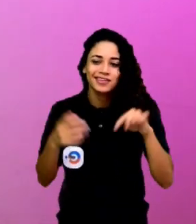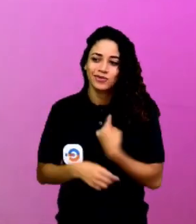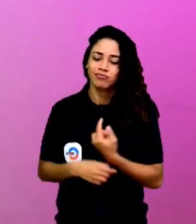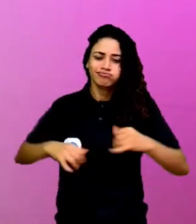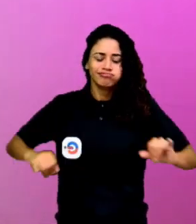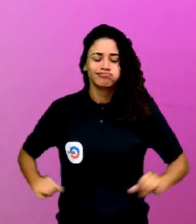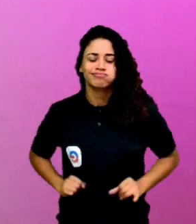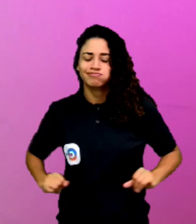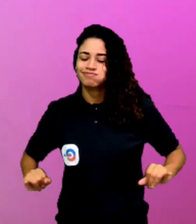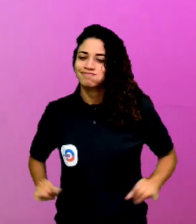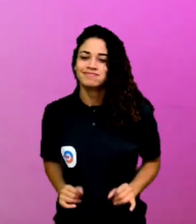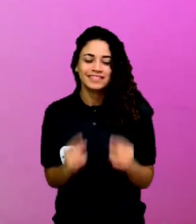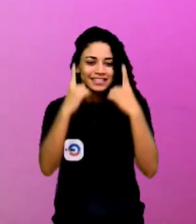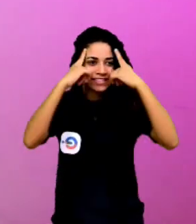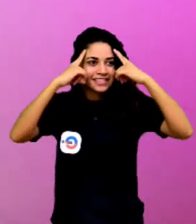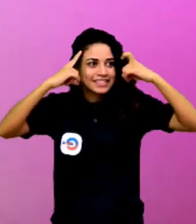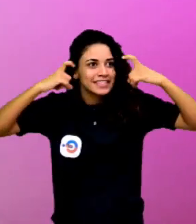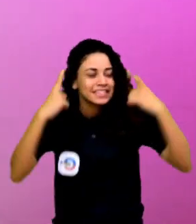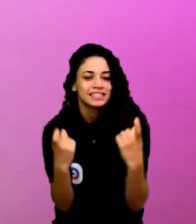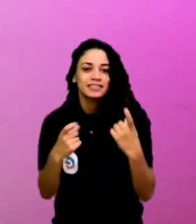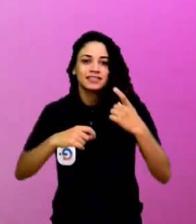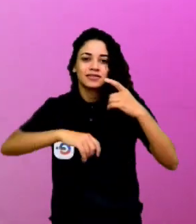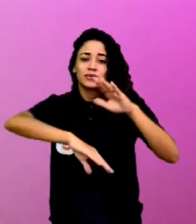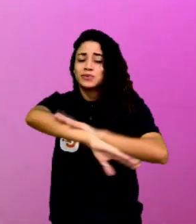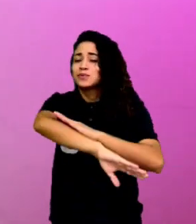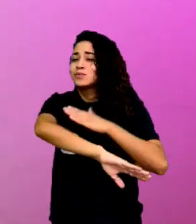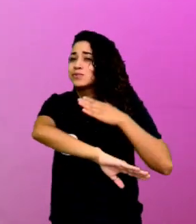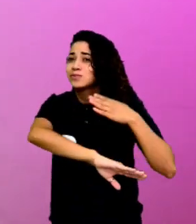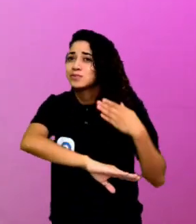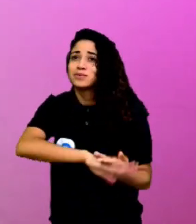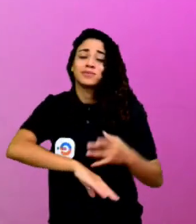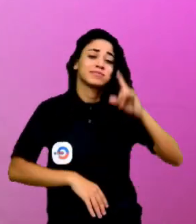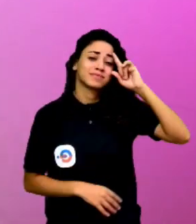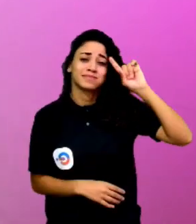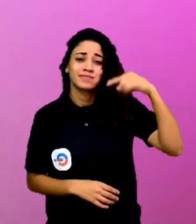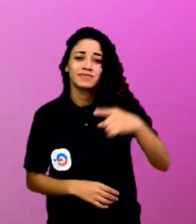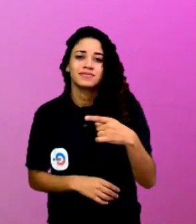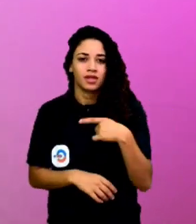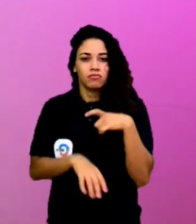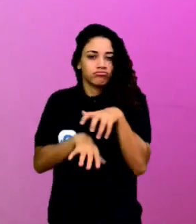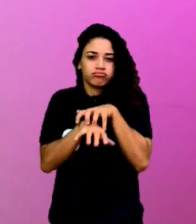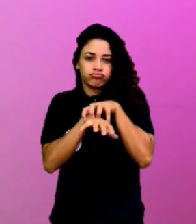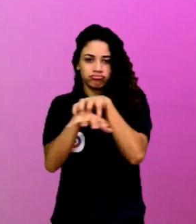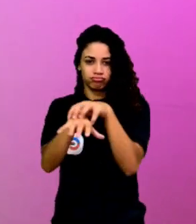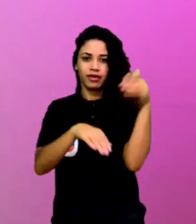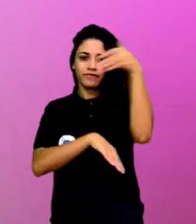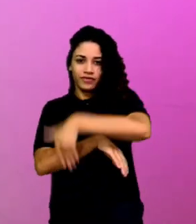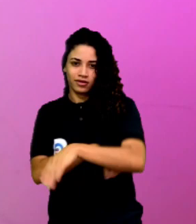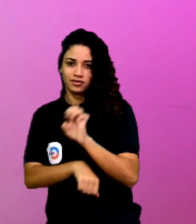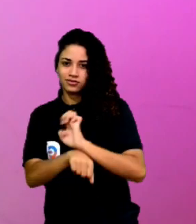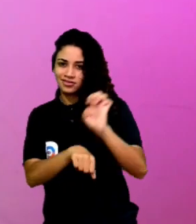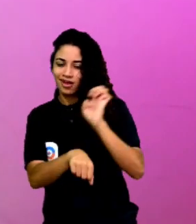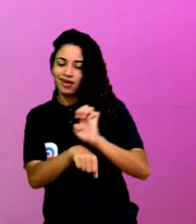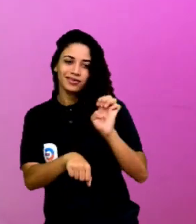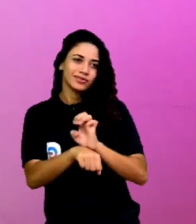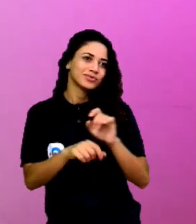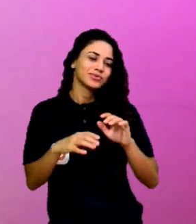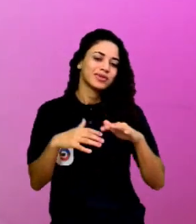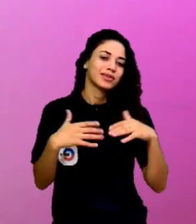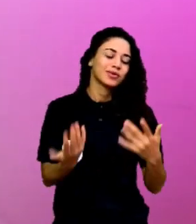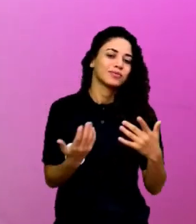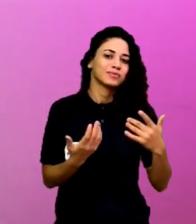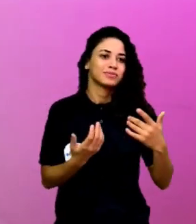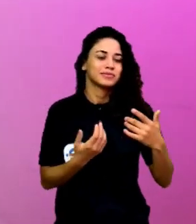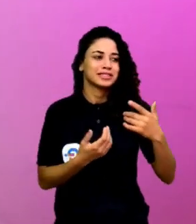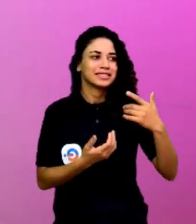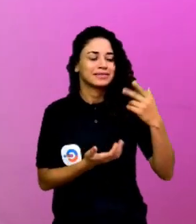violência 24 horas por dia, né? Eu pego transporte público para vir para o estágio. Então, eu, a todo momento,